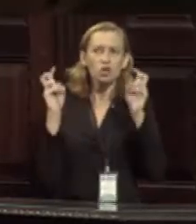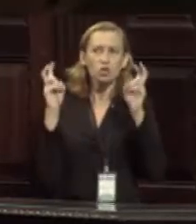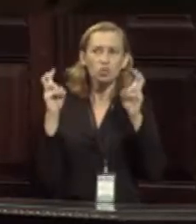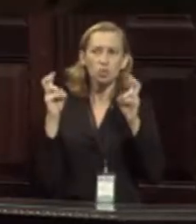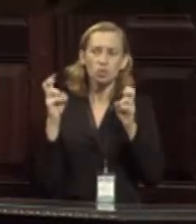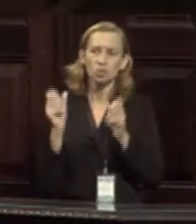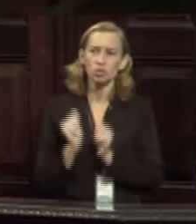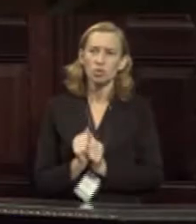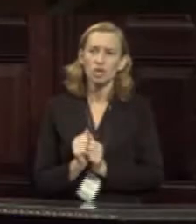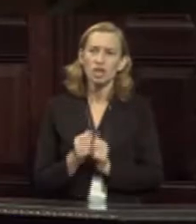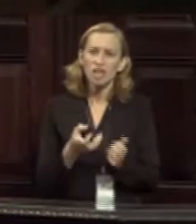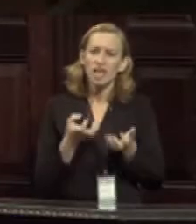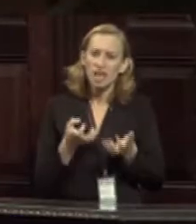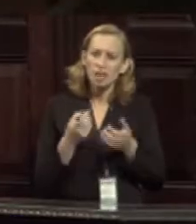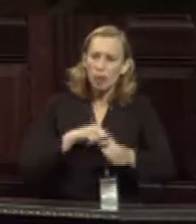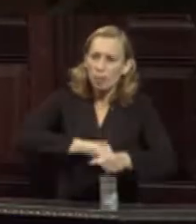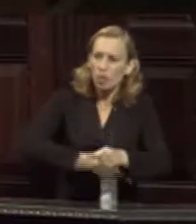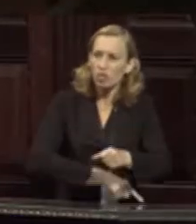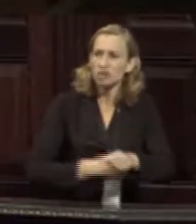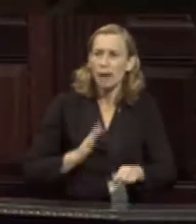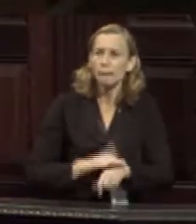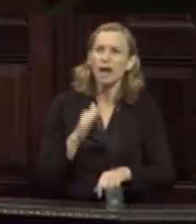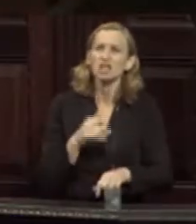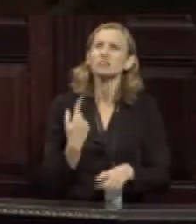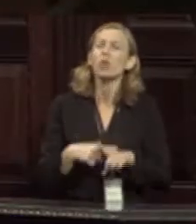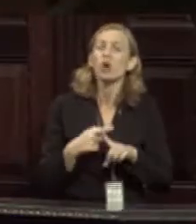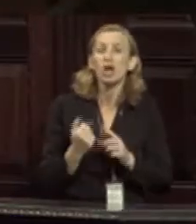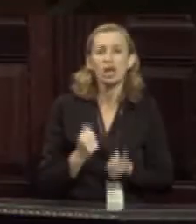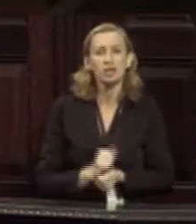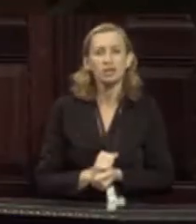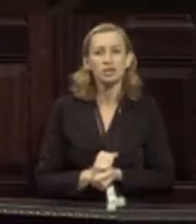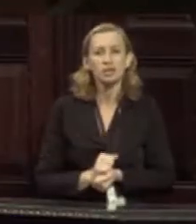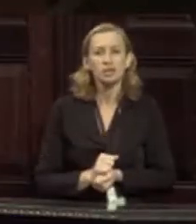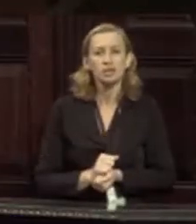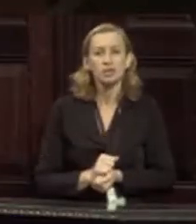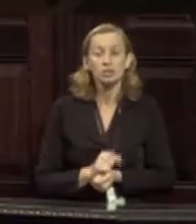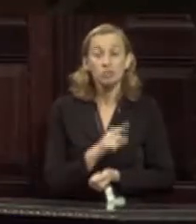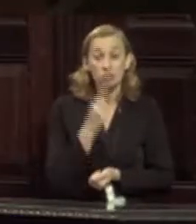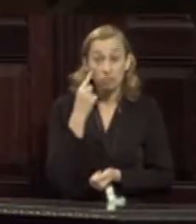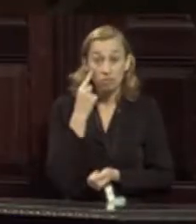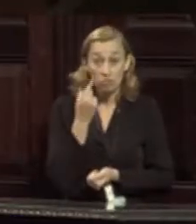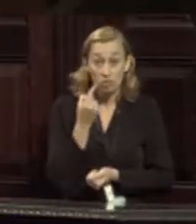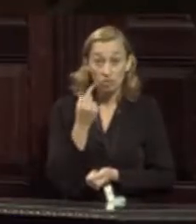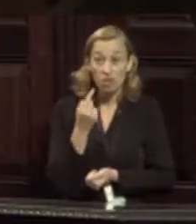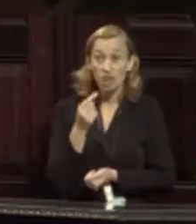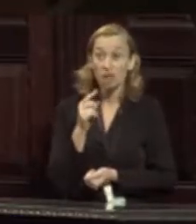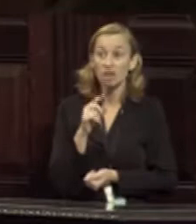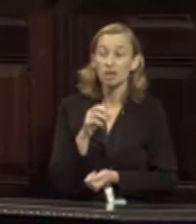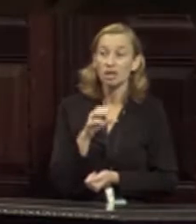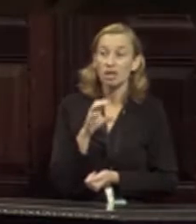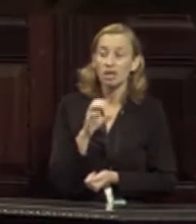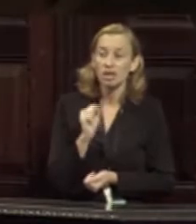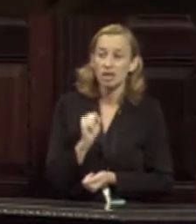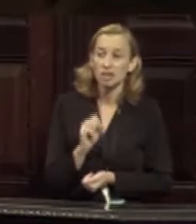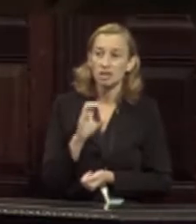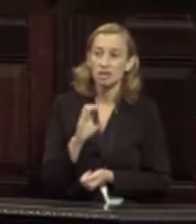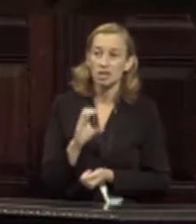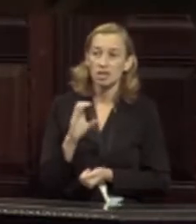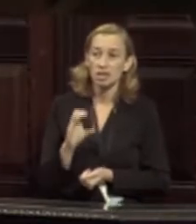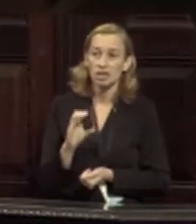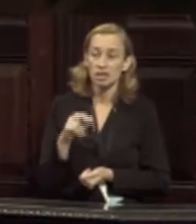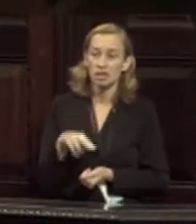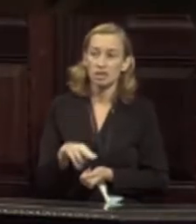ao máximo possível. E os senhores vão ver que vai ser em benefício à população do nosso estado do